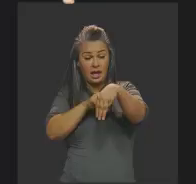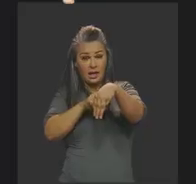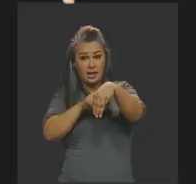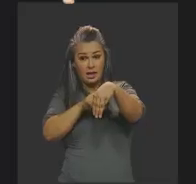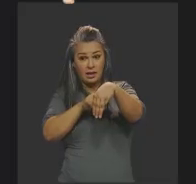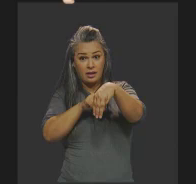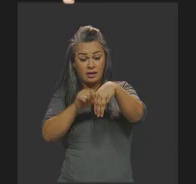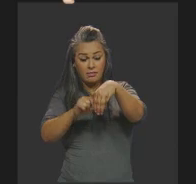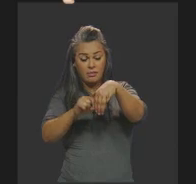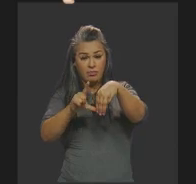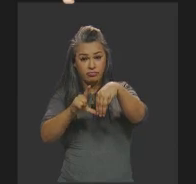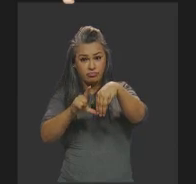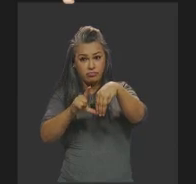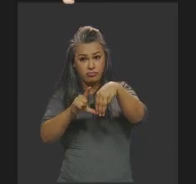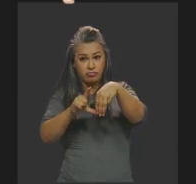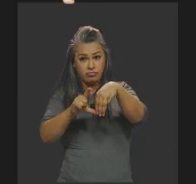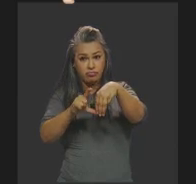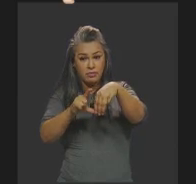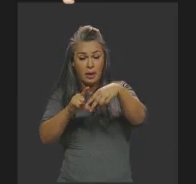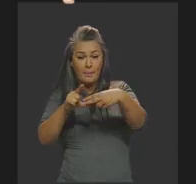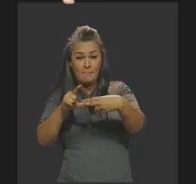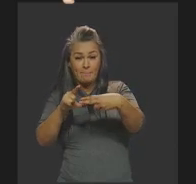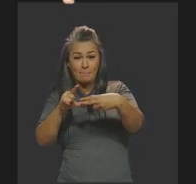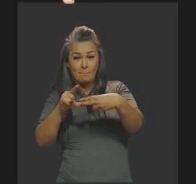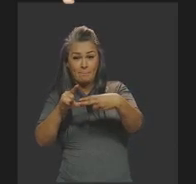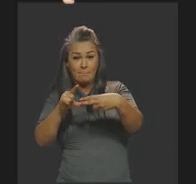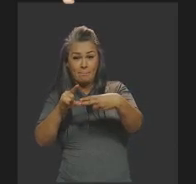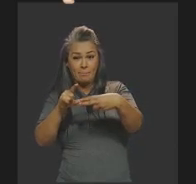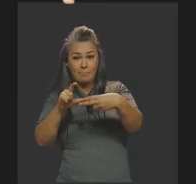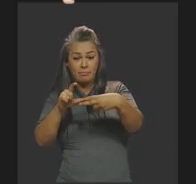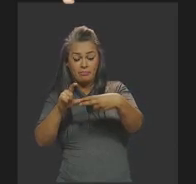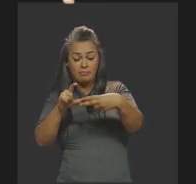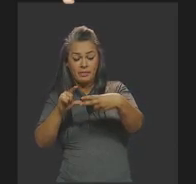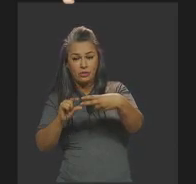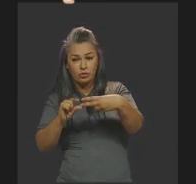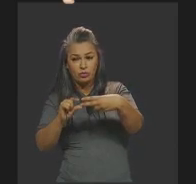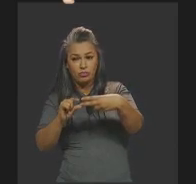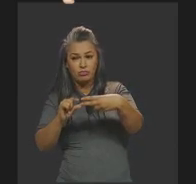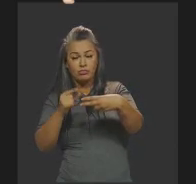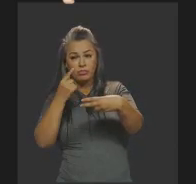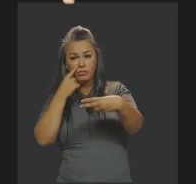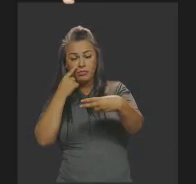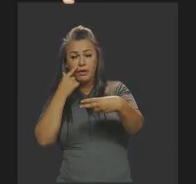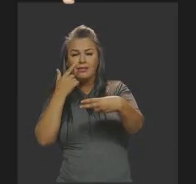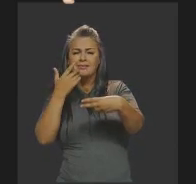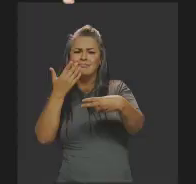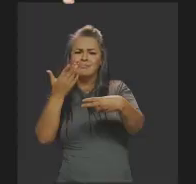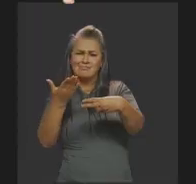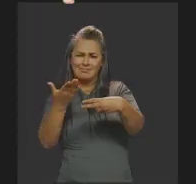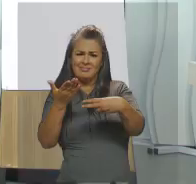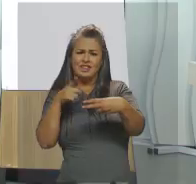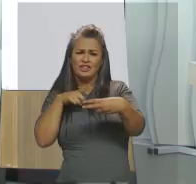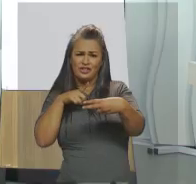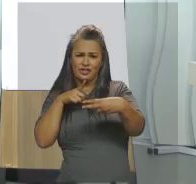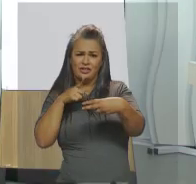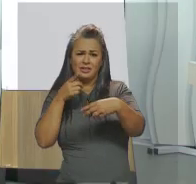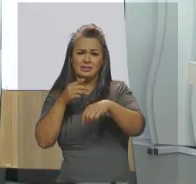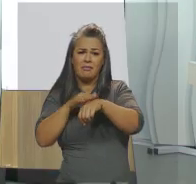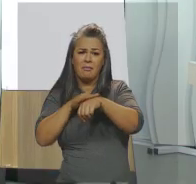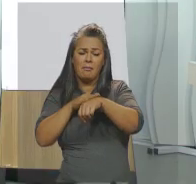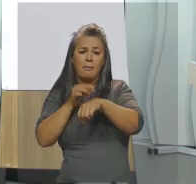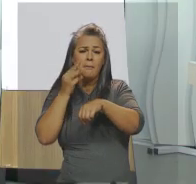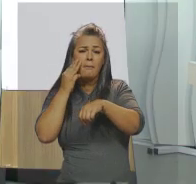traço, Pzão, ó, Pzinho, Pzinho. Era para ser marrom. Só que o que aconteceu?